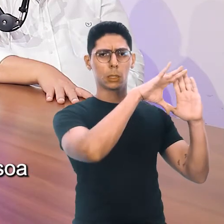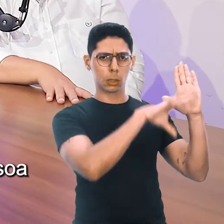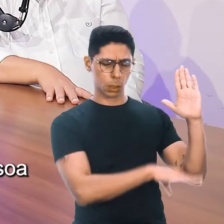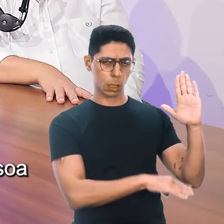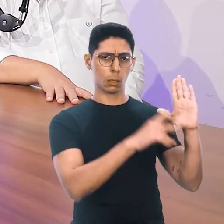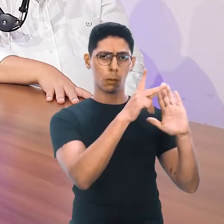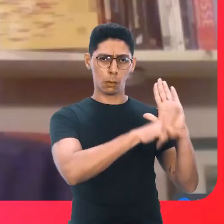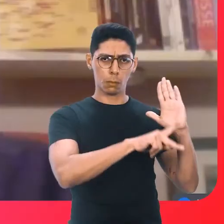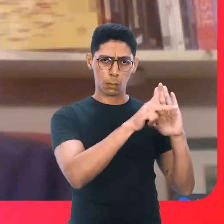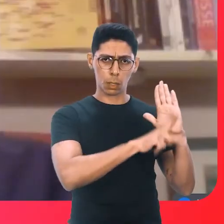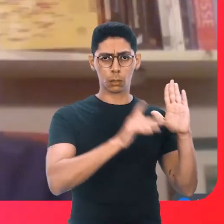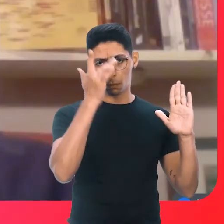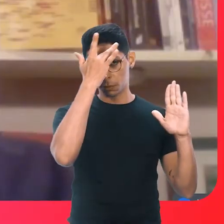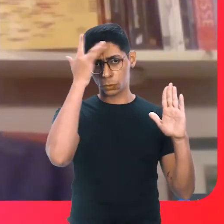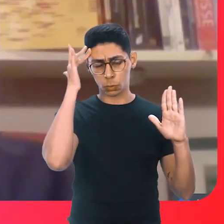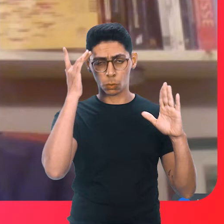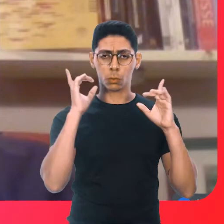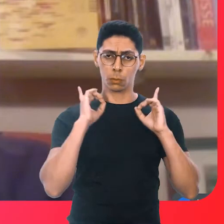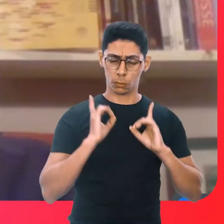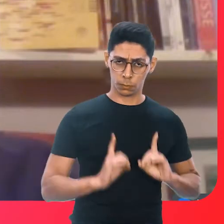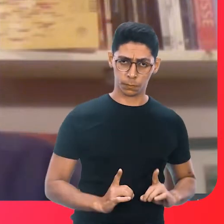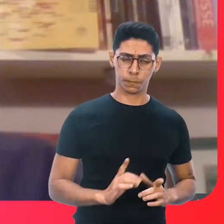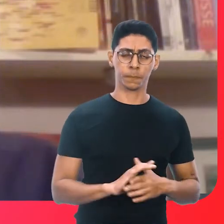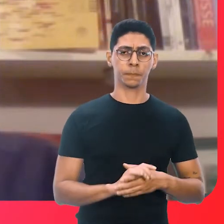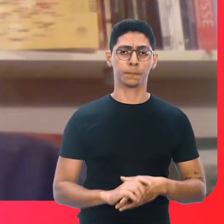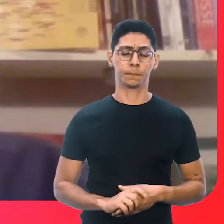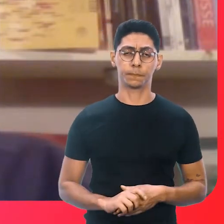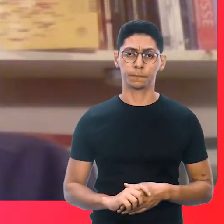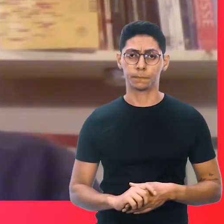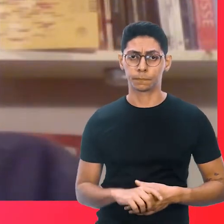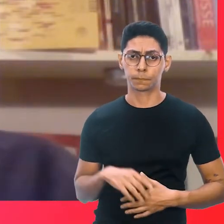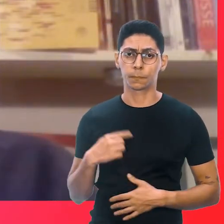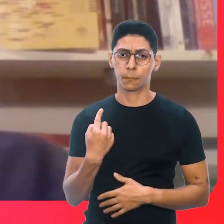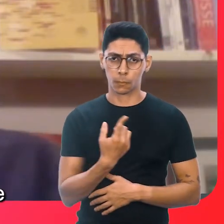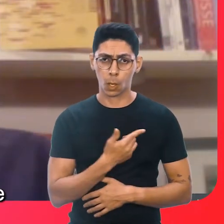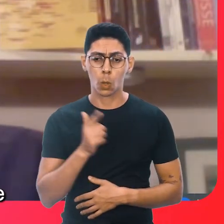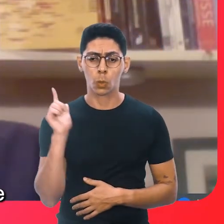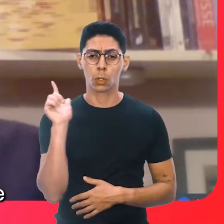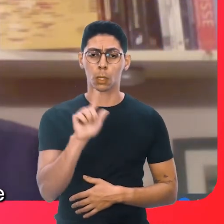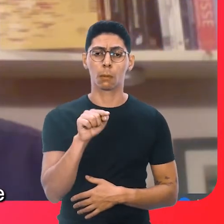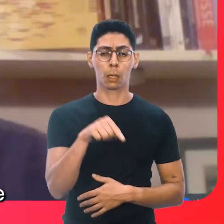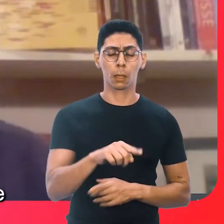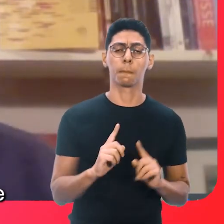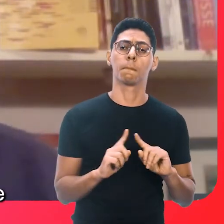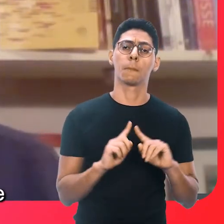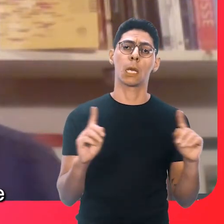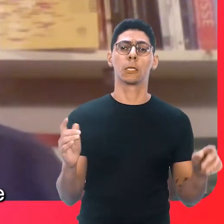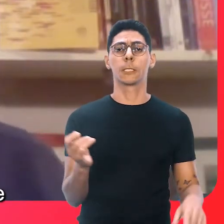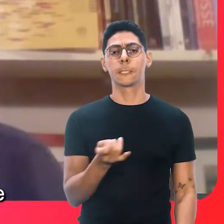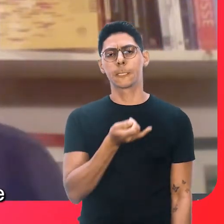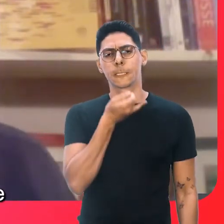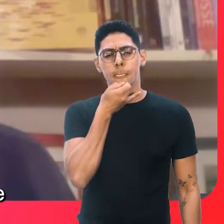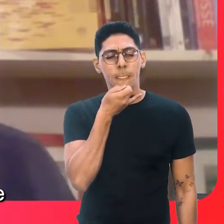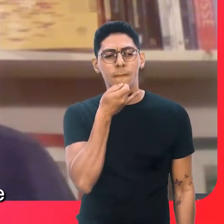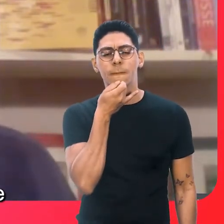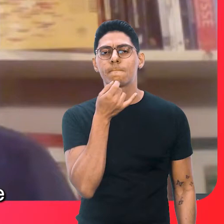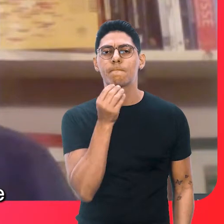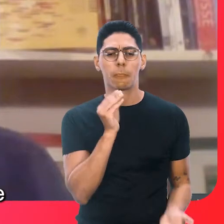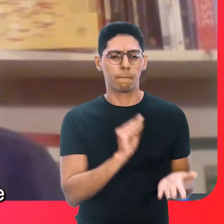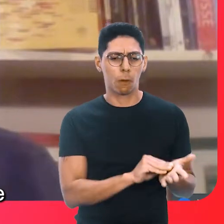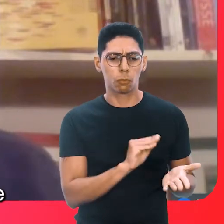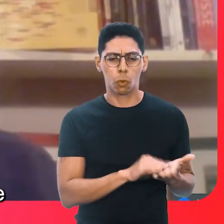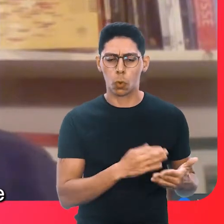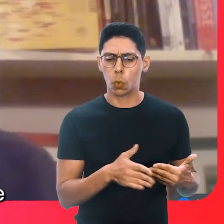o Viver Sem Limite. É isso que nós conseguimos aqui, Antônio. Infelizmente, não houve uma continuidade do